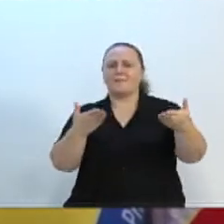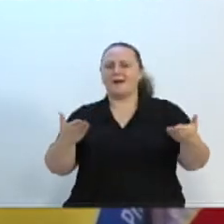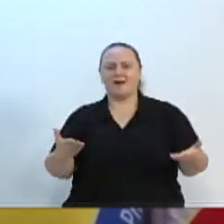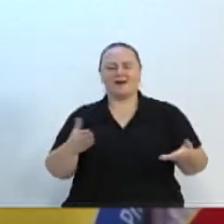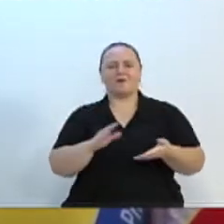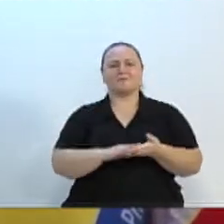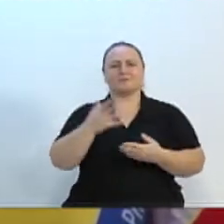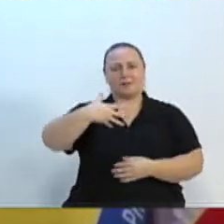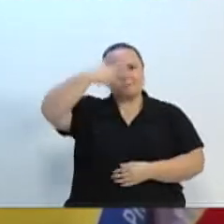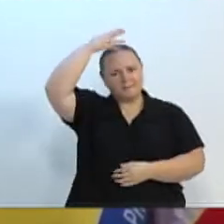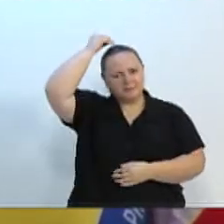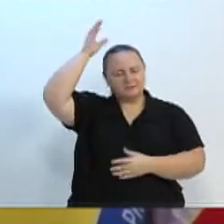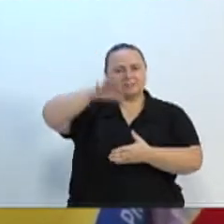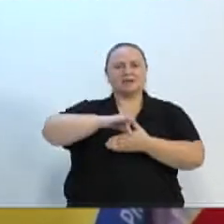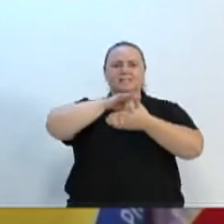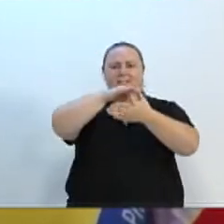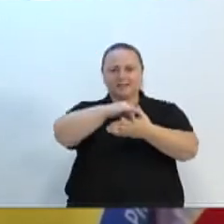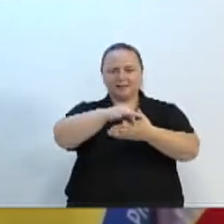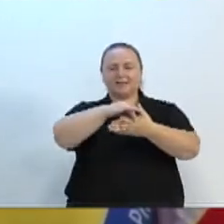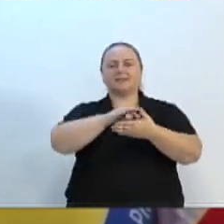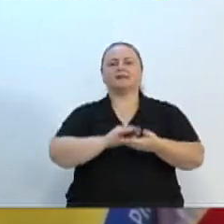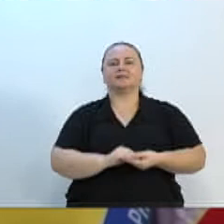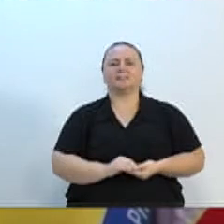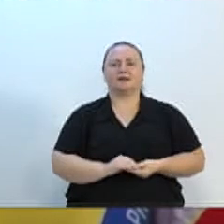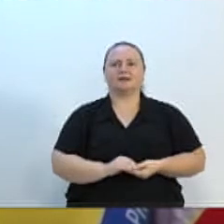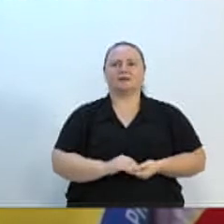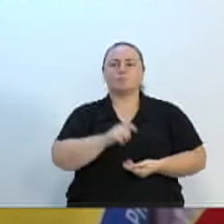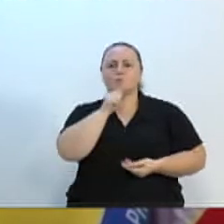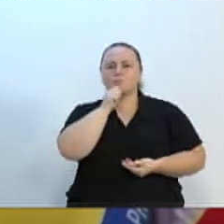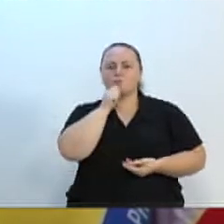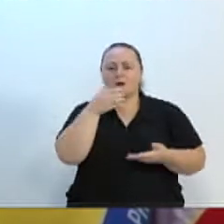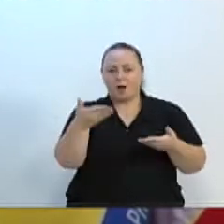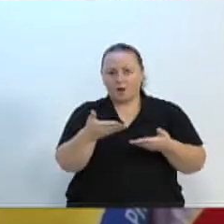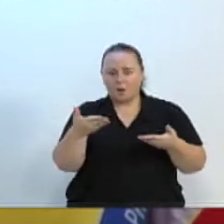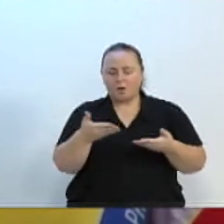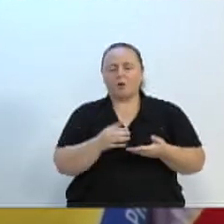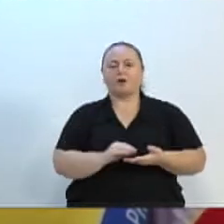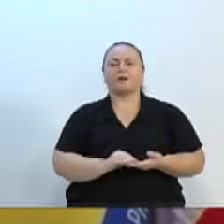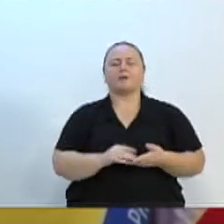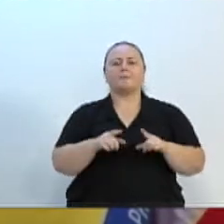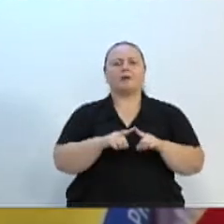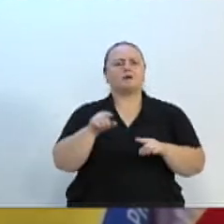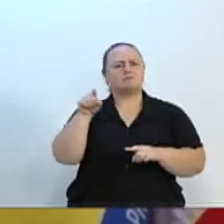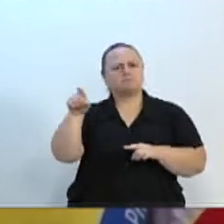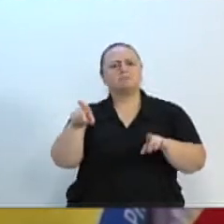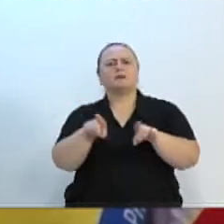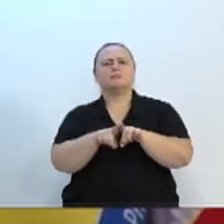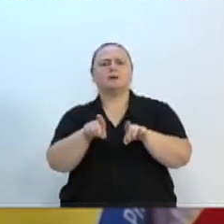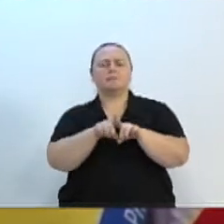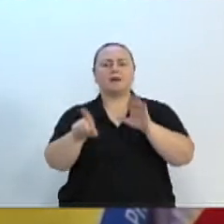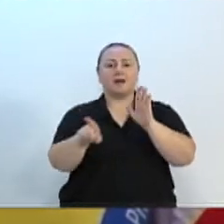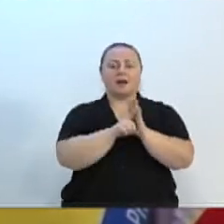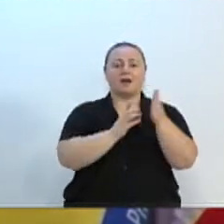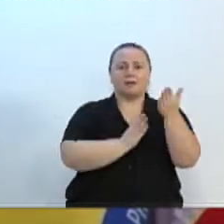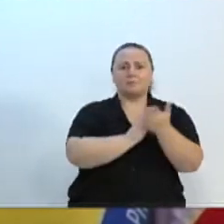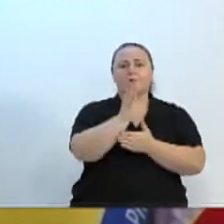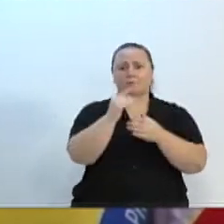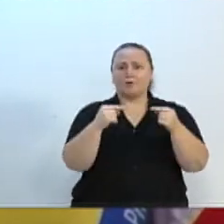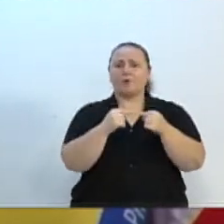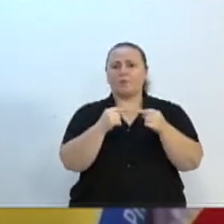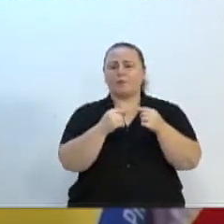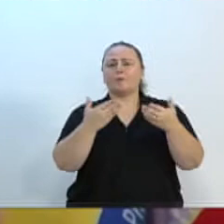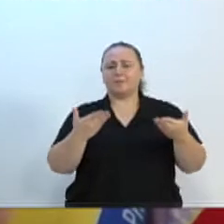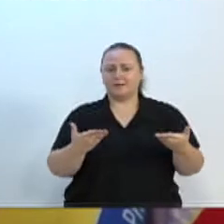Alexandre Matias, líder de governo, não está nesse momento aqui presente resolvendo algumas questões, mas também fez algumas leis interessantes aí nesse sentido, vereador